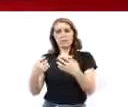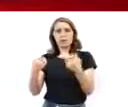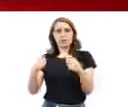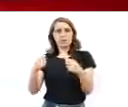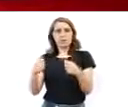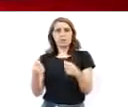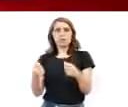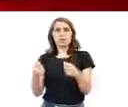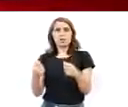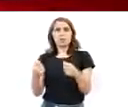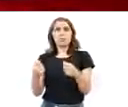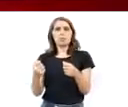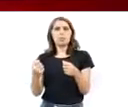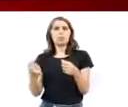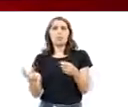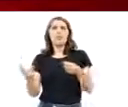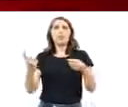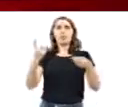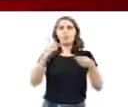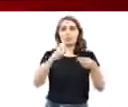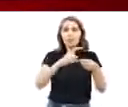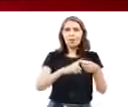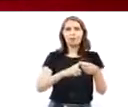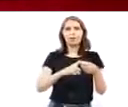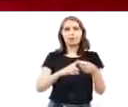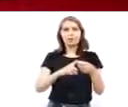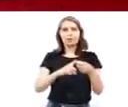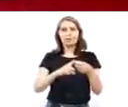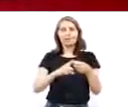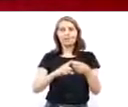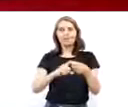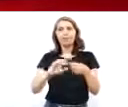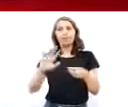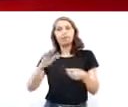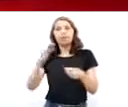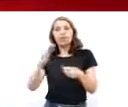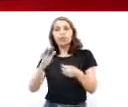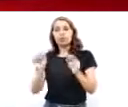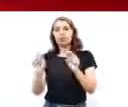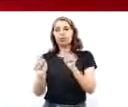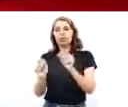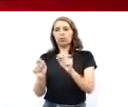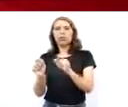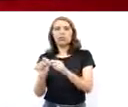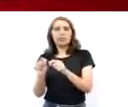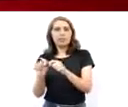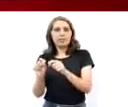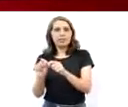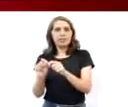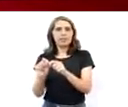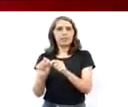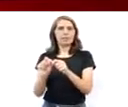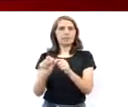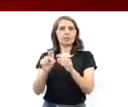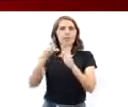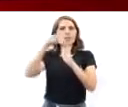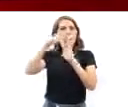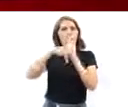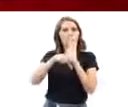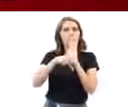dentro dessas práticas, nós criamos também o projeto Intervi. Esse projeto, ele